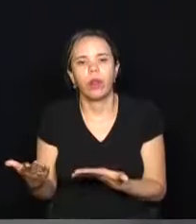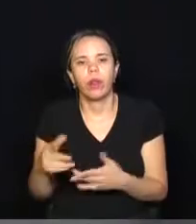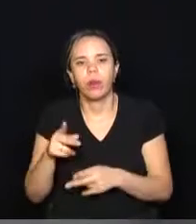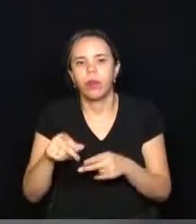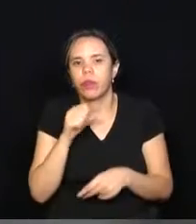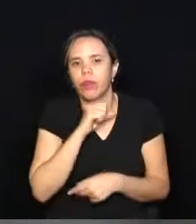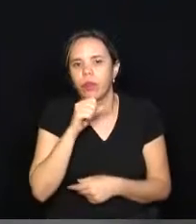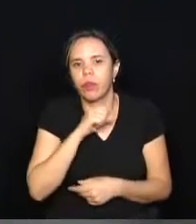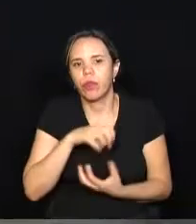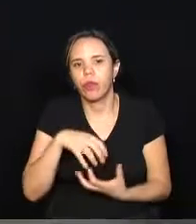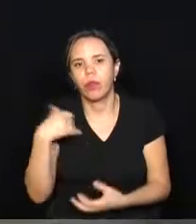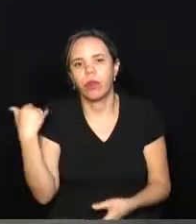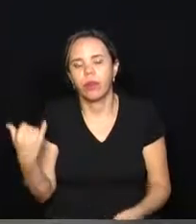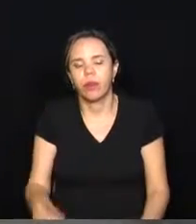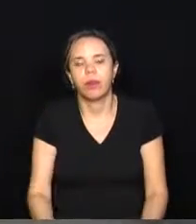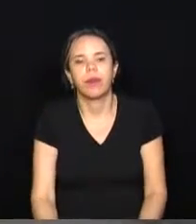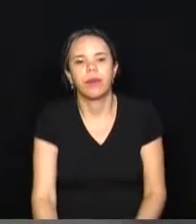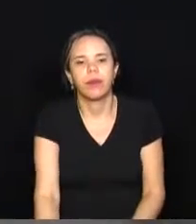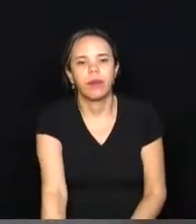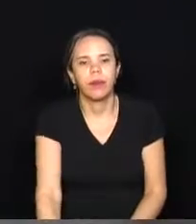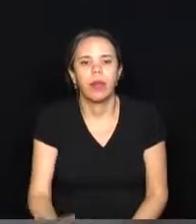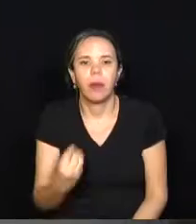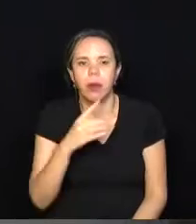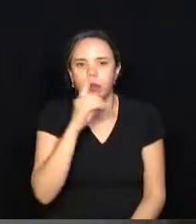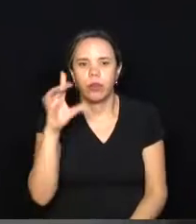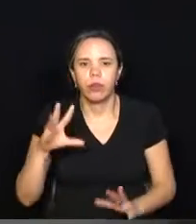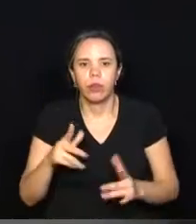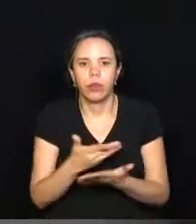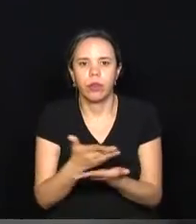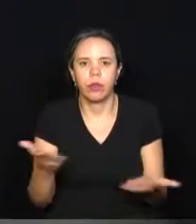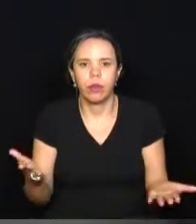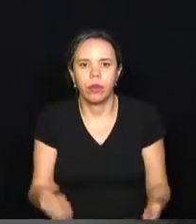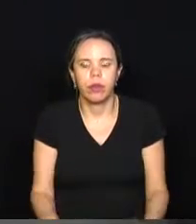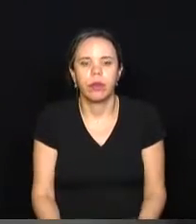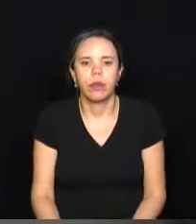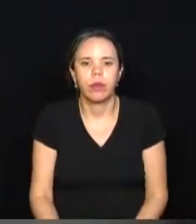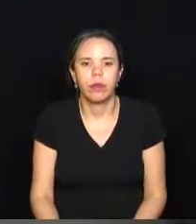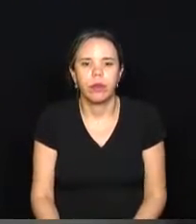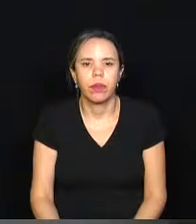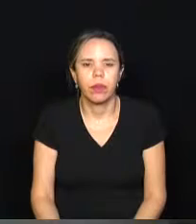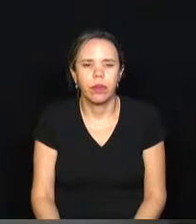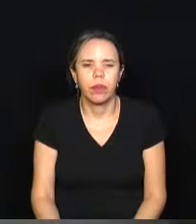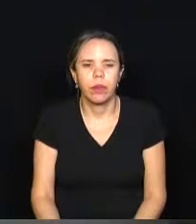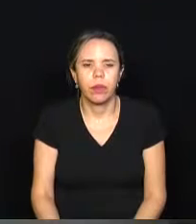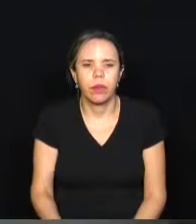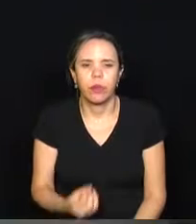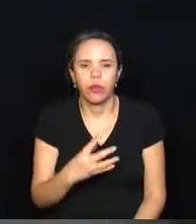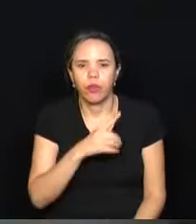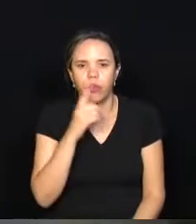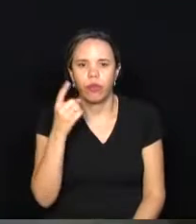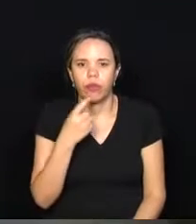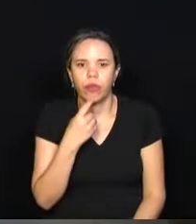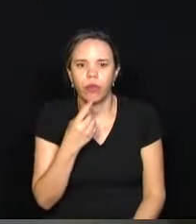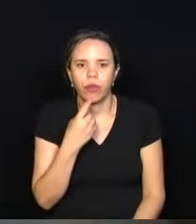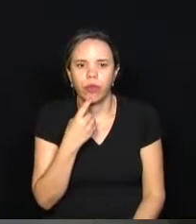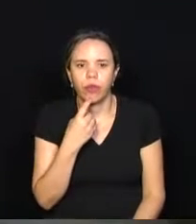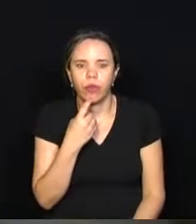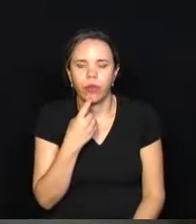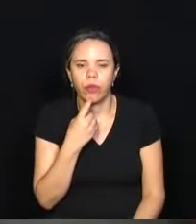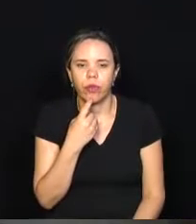idosos. Bom dia a todos, bom dia Campinas, bom dia Jair, a vocês.